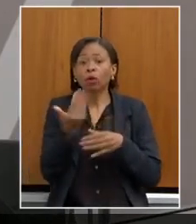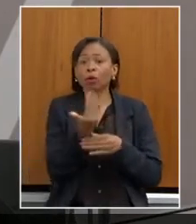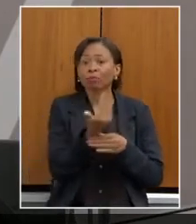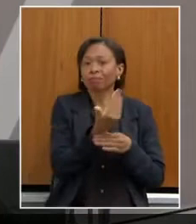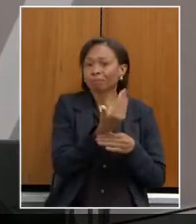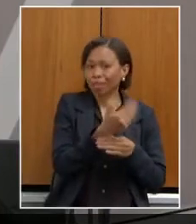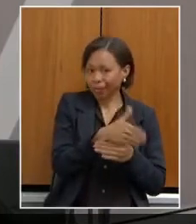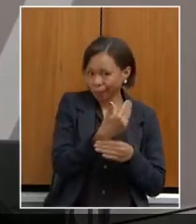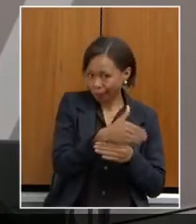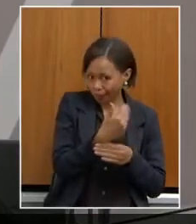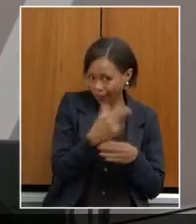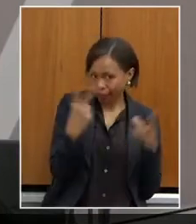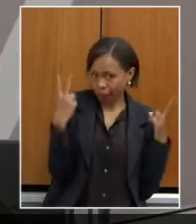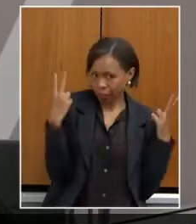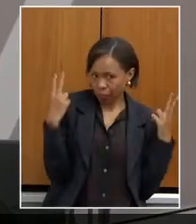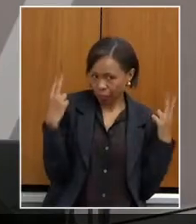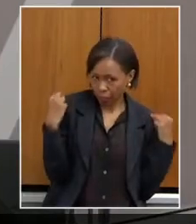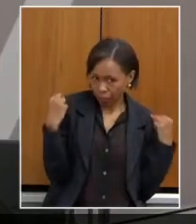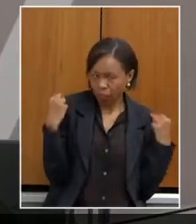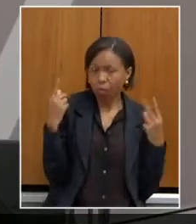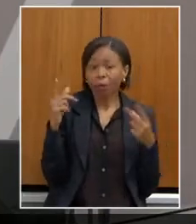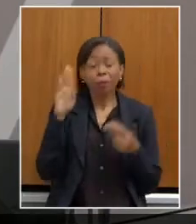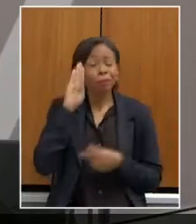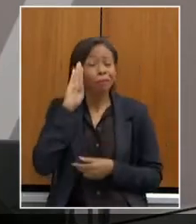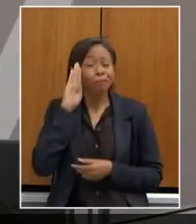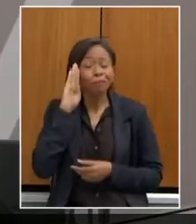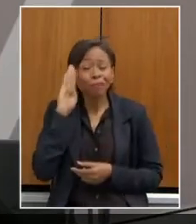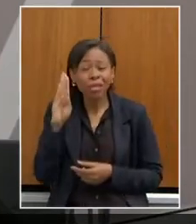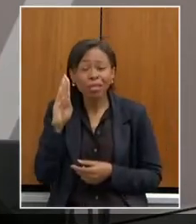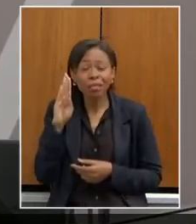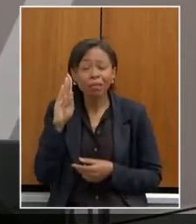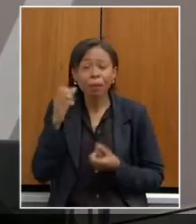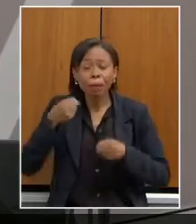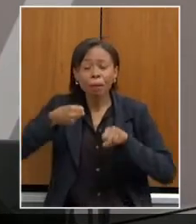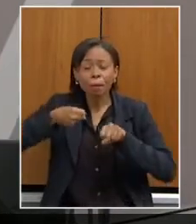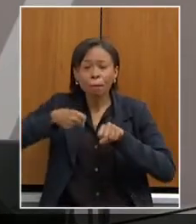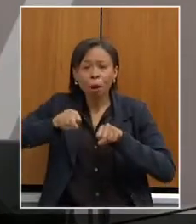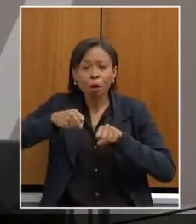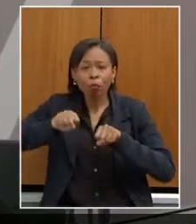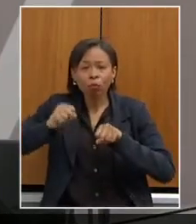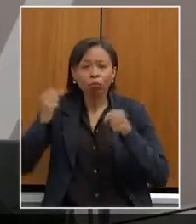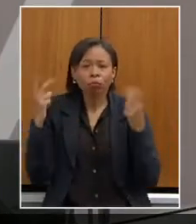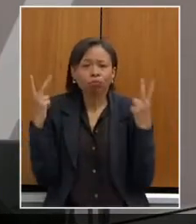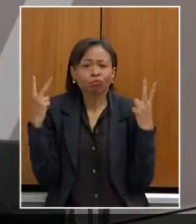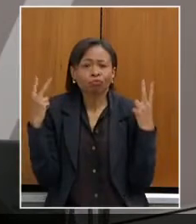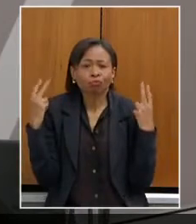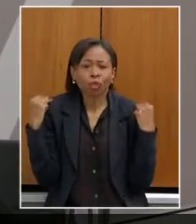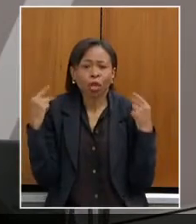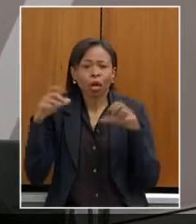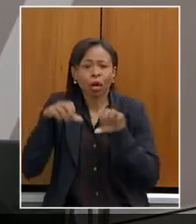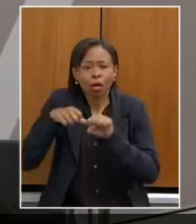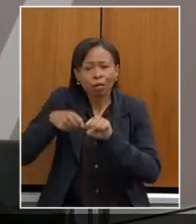mas principalmente mototaxista se não fossem os mototaxistas no Brasil